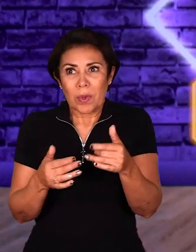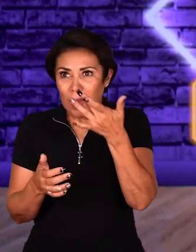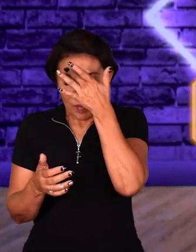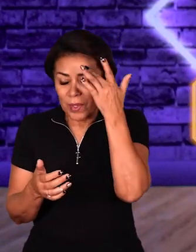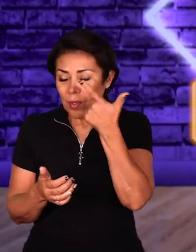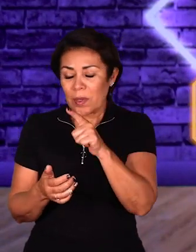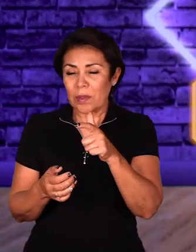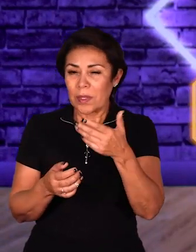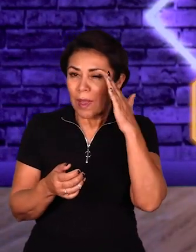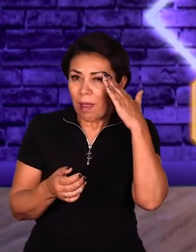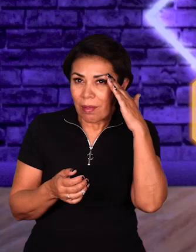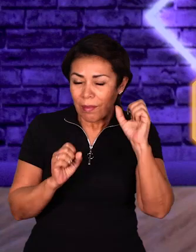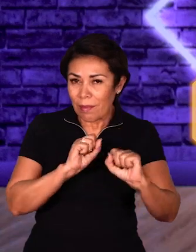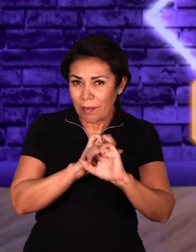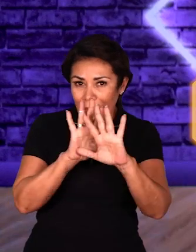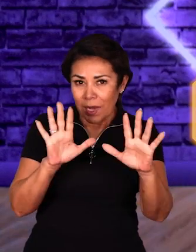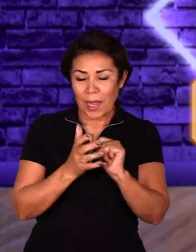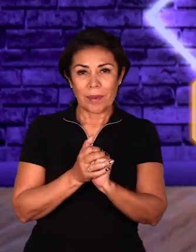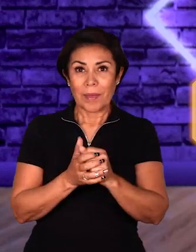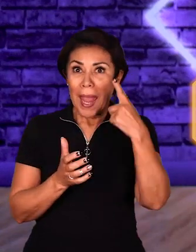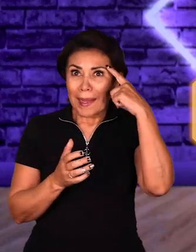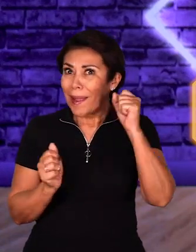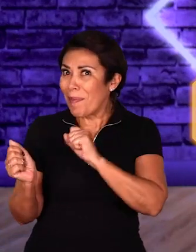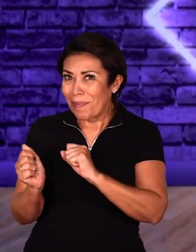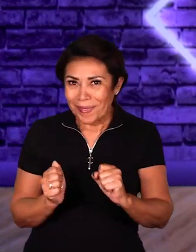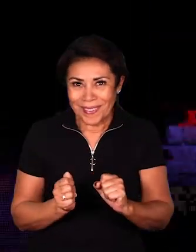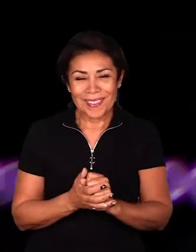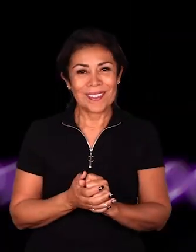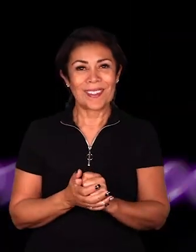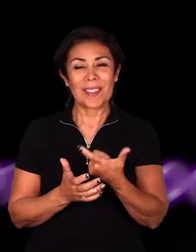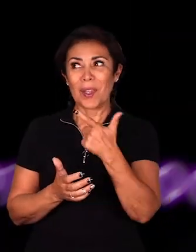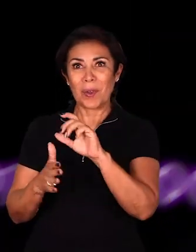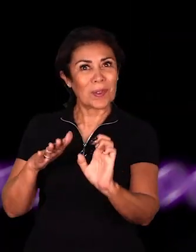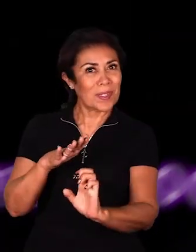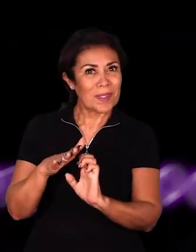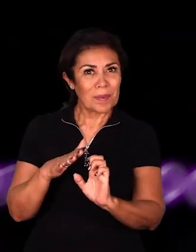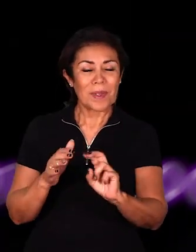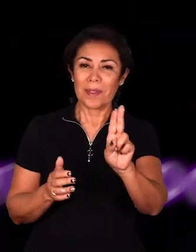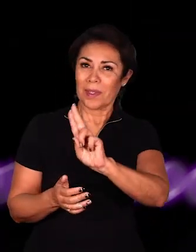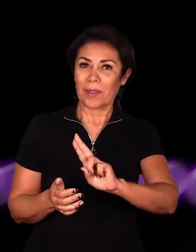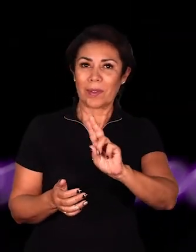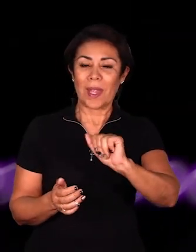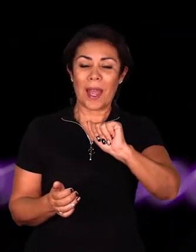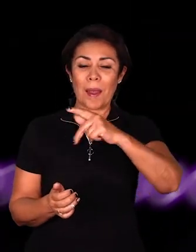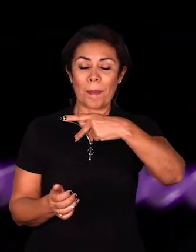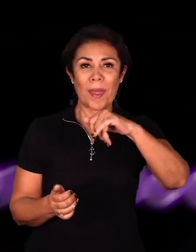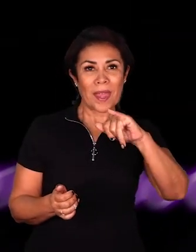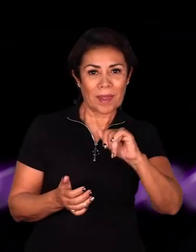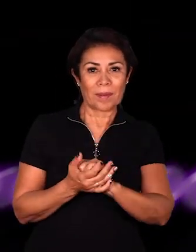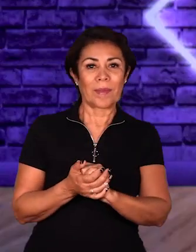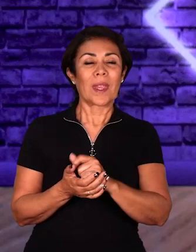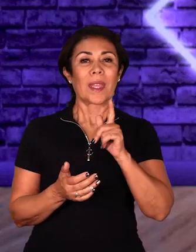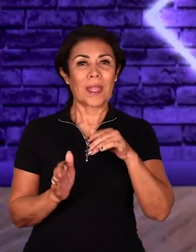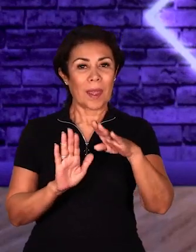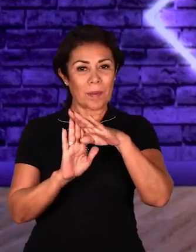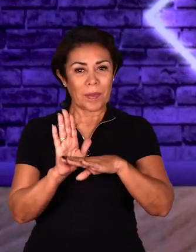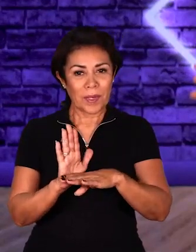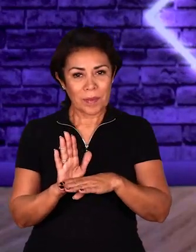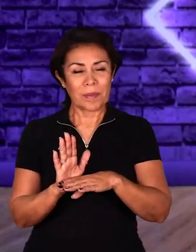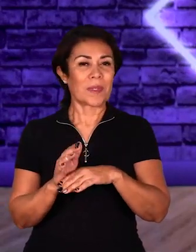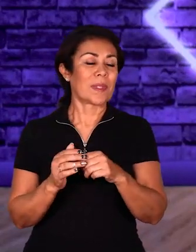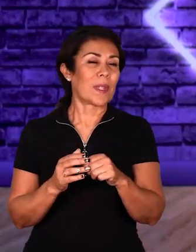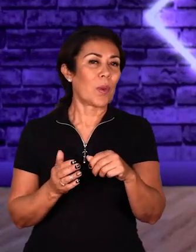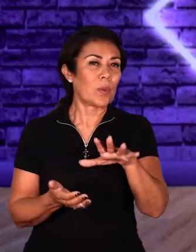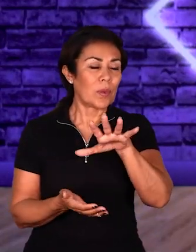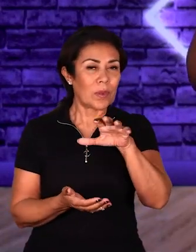qualquer programador no mundo consiga entender. E essa ideia é tão poderosa que é muito comum que empresas disponibilizem APIs, interface de